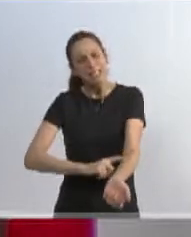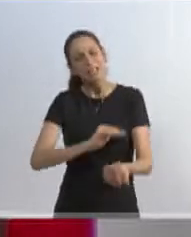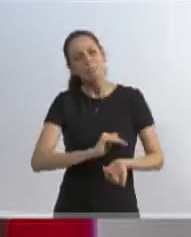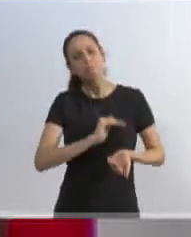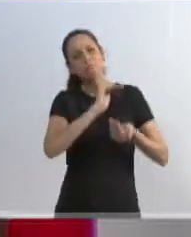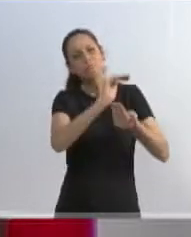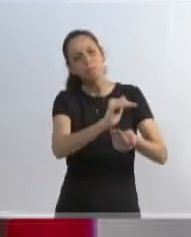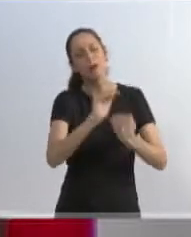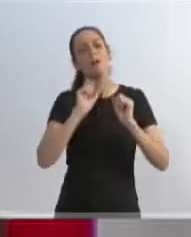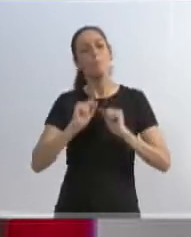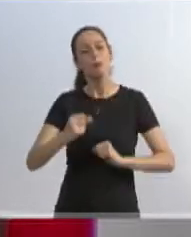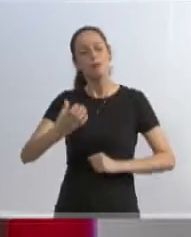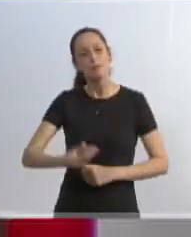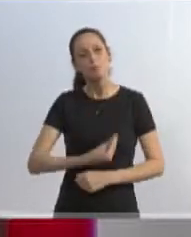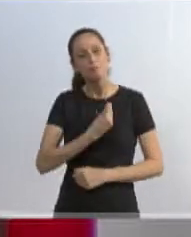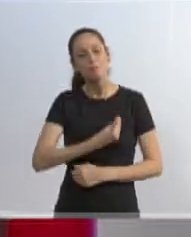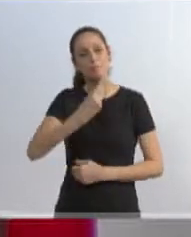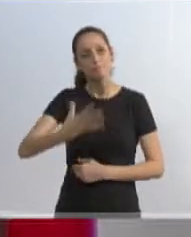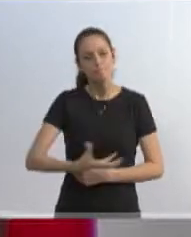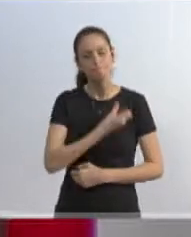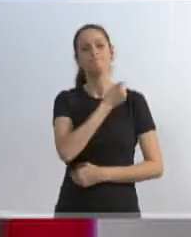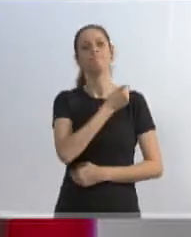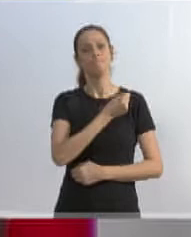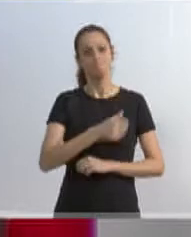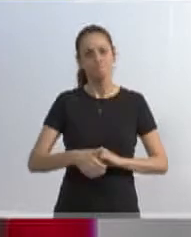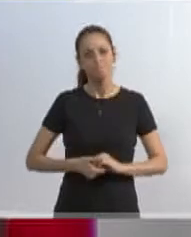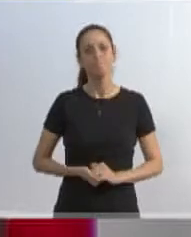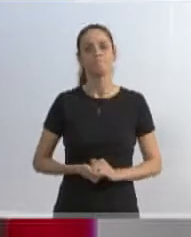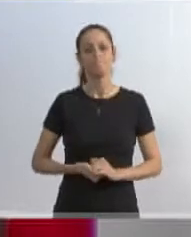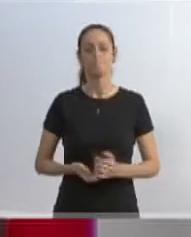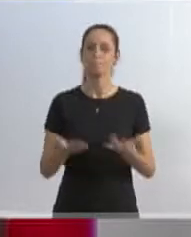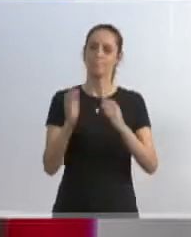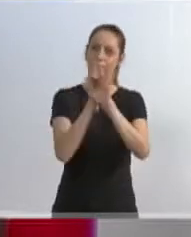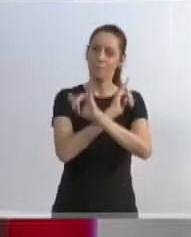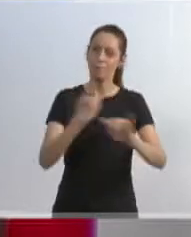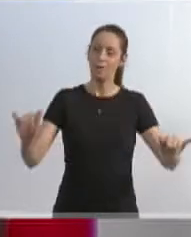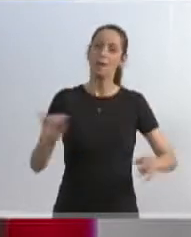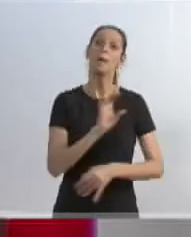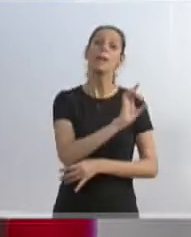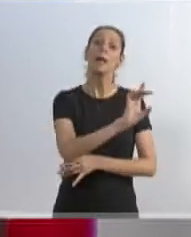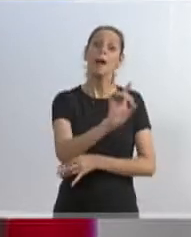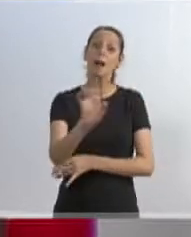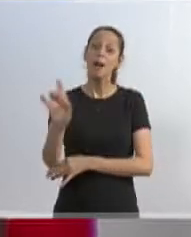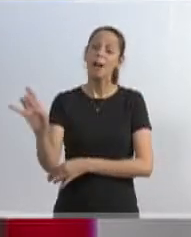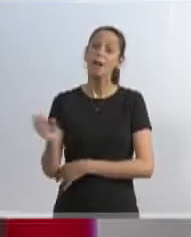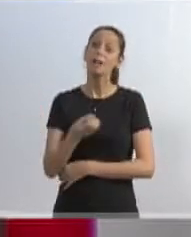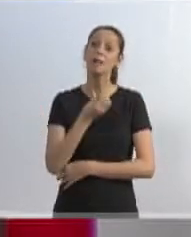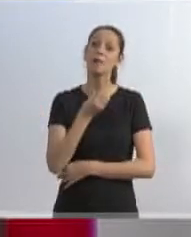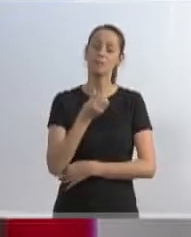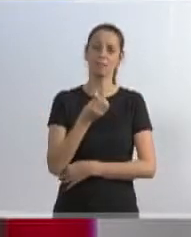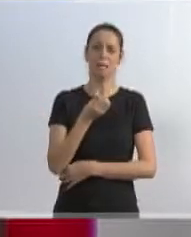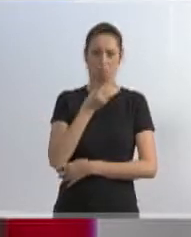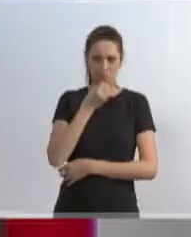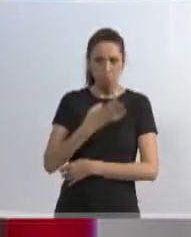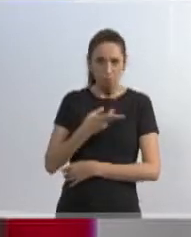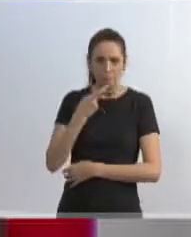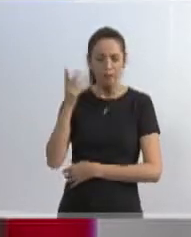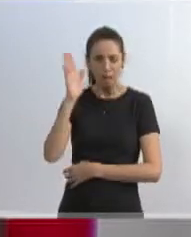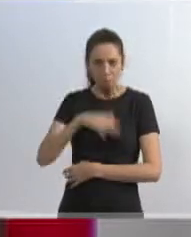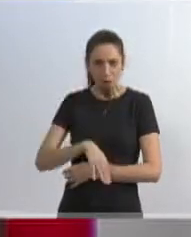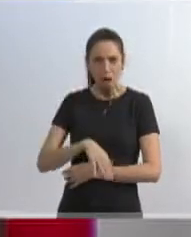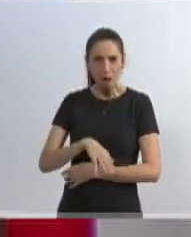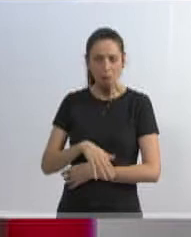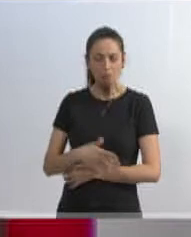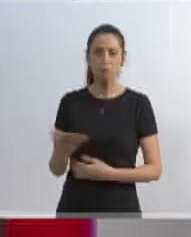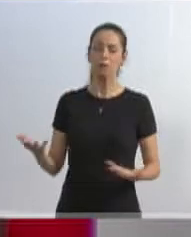Você pode salvar uma vida. Quero dizer a cada um de vocês que como é bom falar mal dos outros, né? Mas